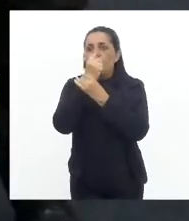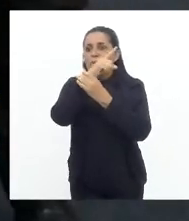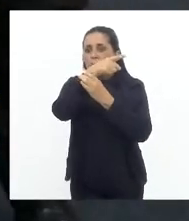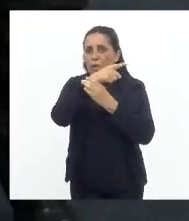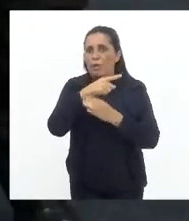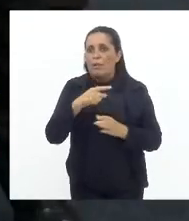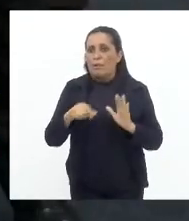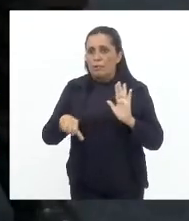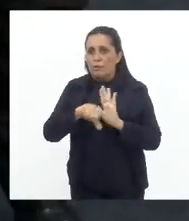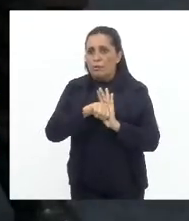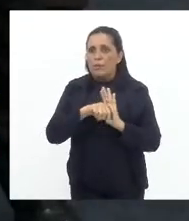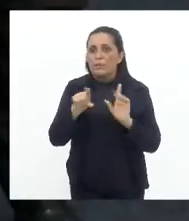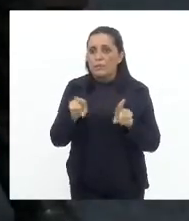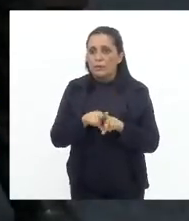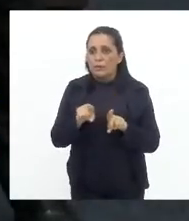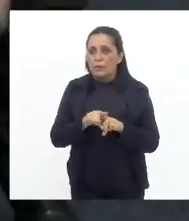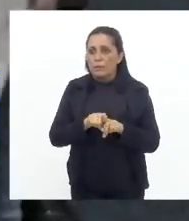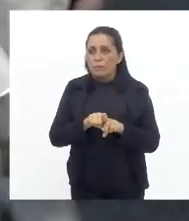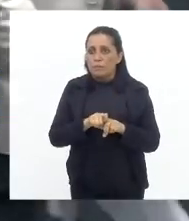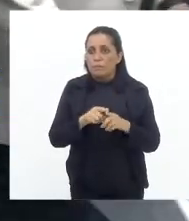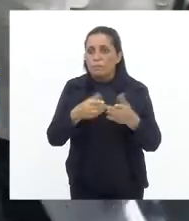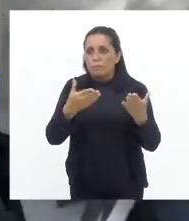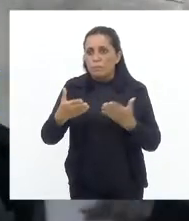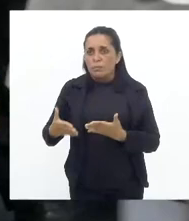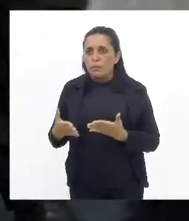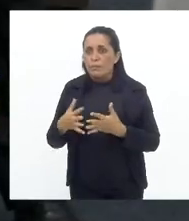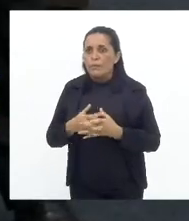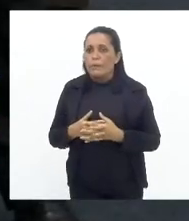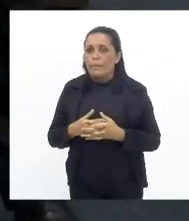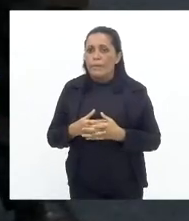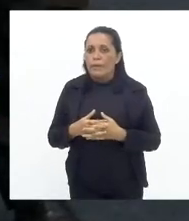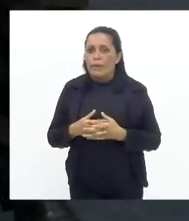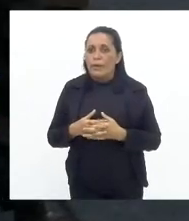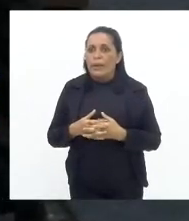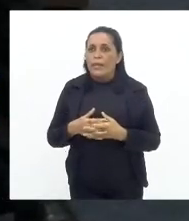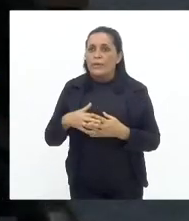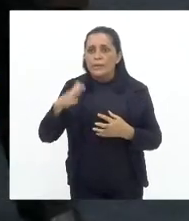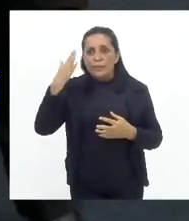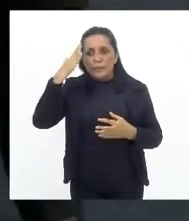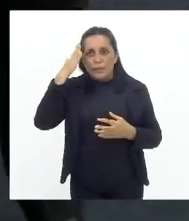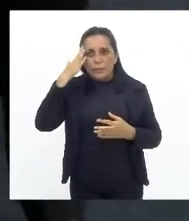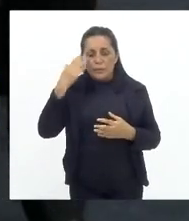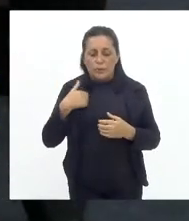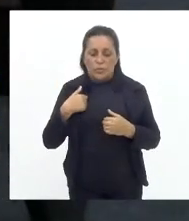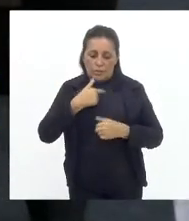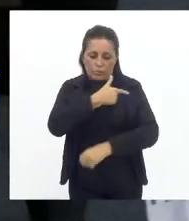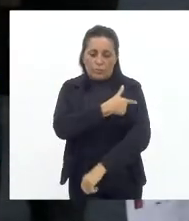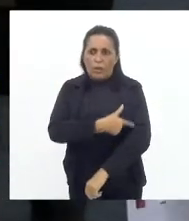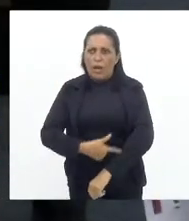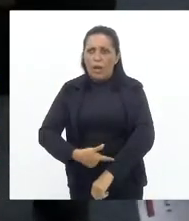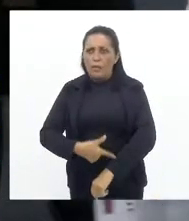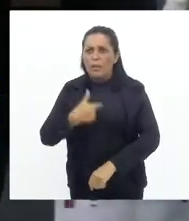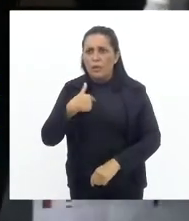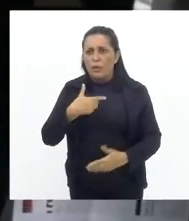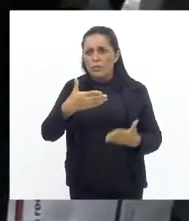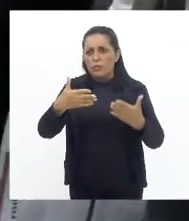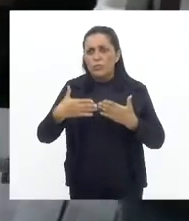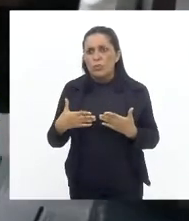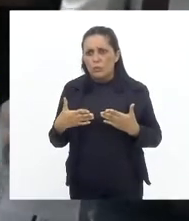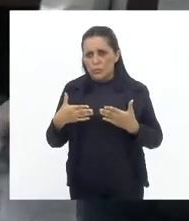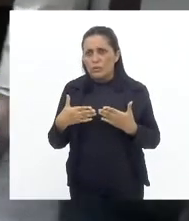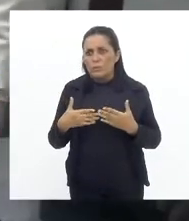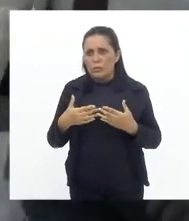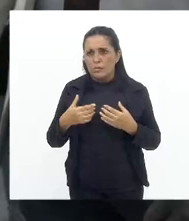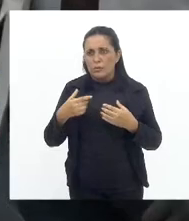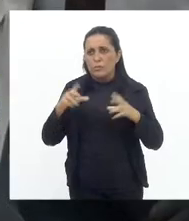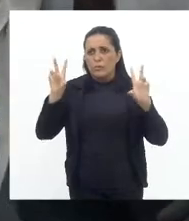e quero aproveitar o ensejo do pela ordem presidente eu vou falar de forma muito amistosa e muito educada mas eu trouxe à tona